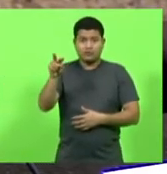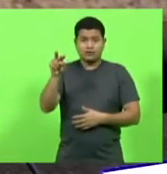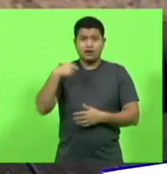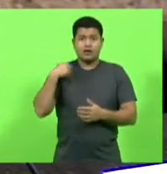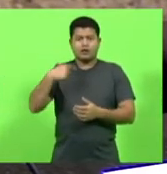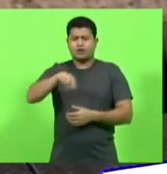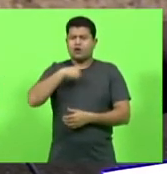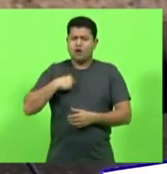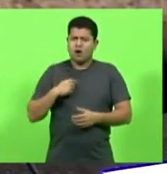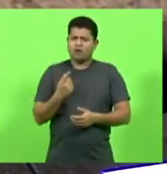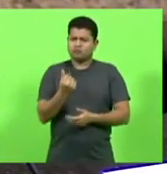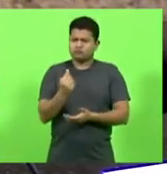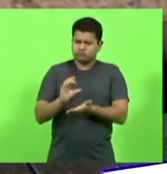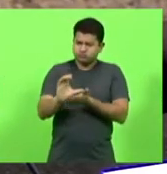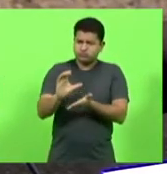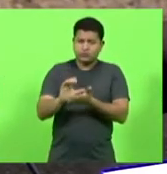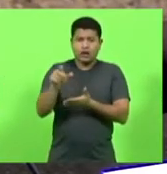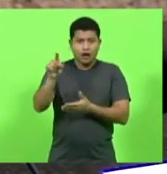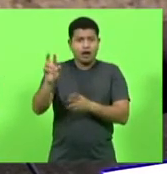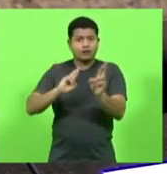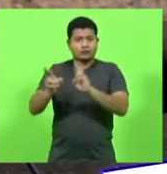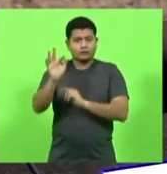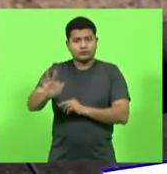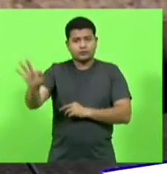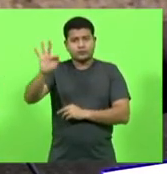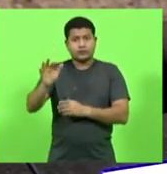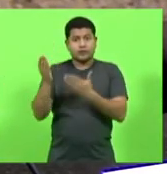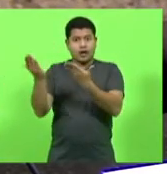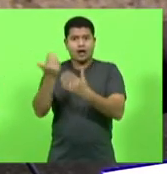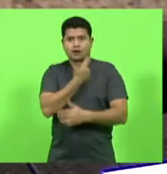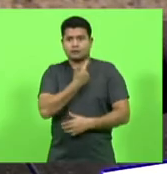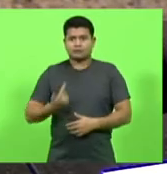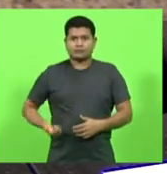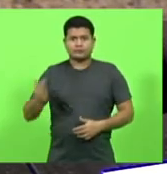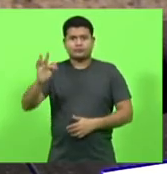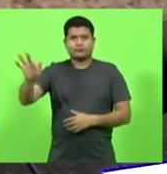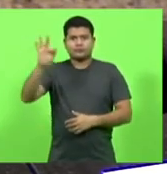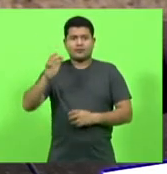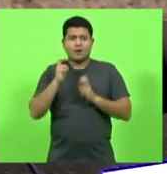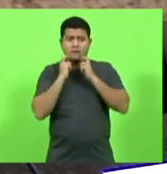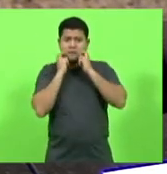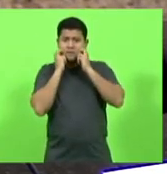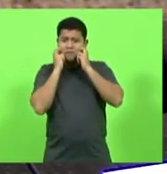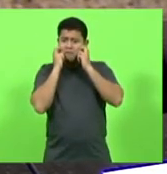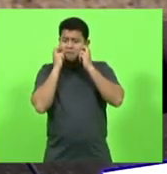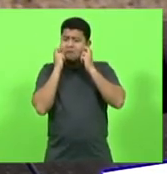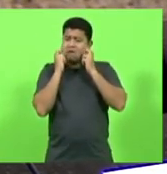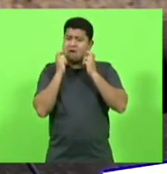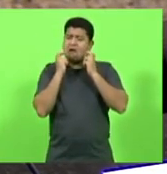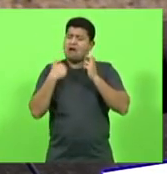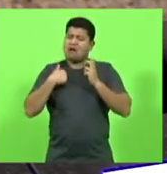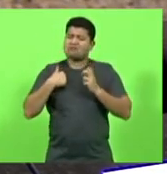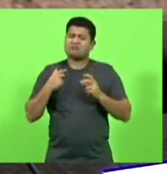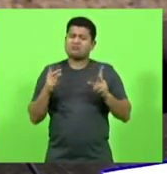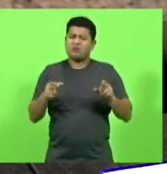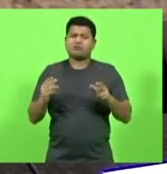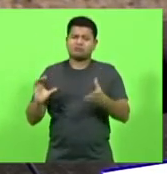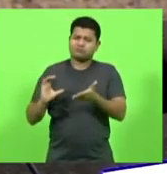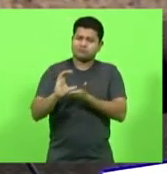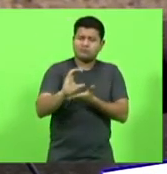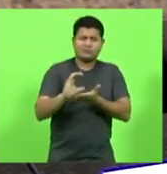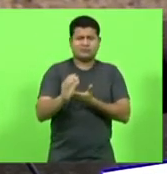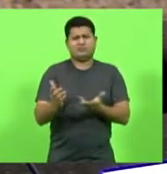nas rodovias federais e aí o governo federal vai ficar constrangido e irão investir então nas nossas rodovias